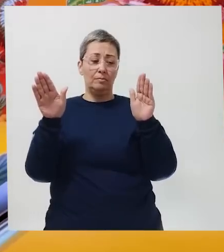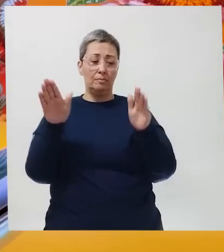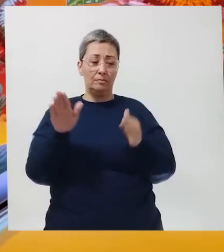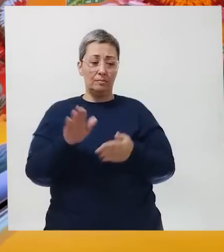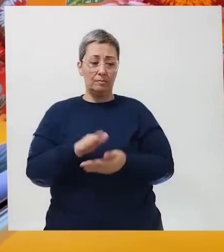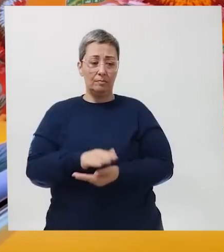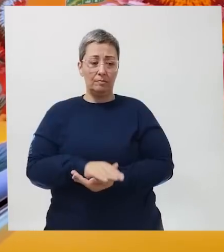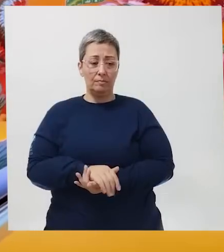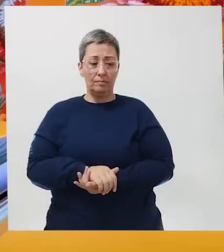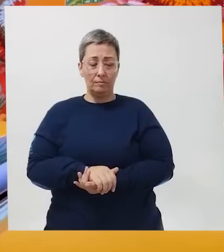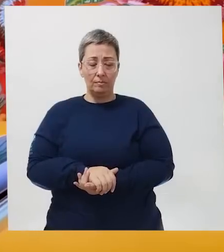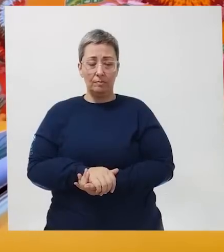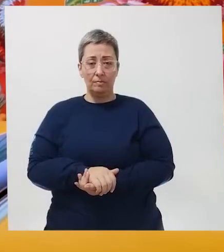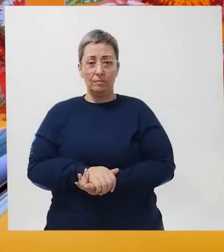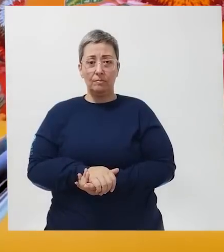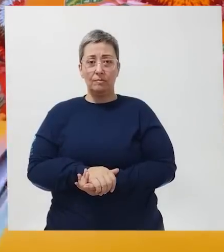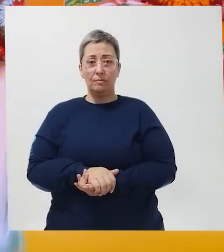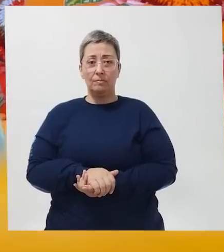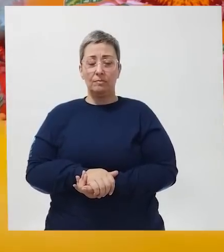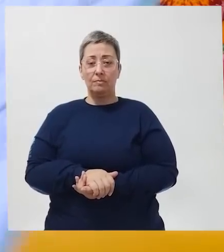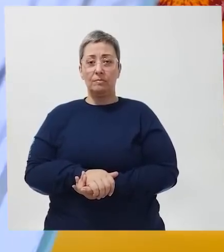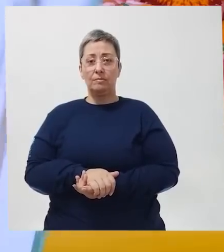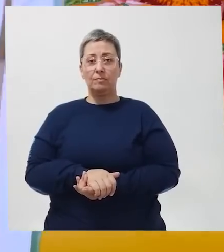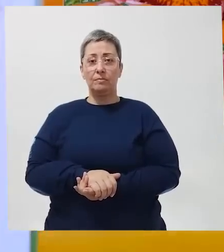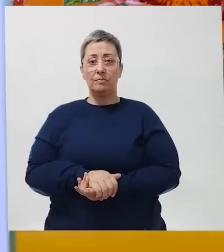Ele precisava voar.